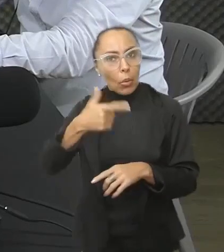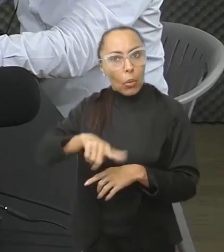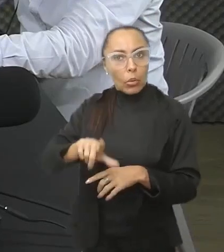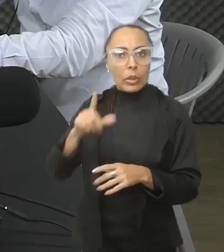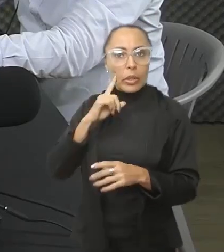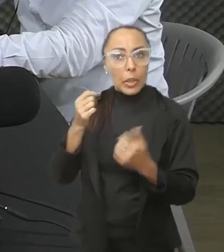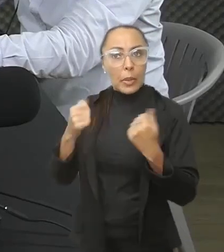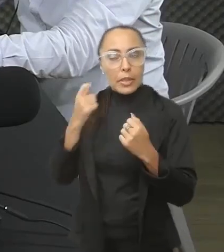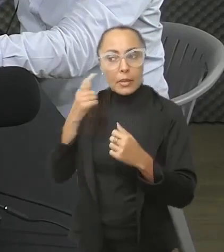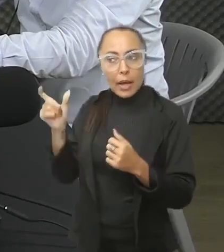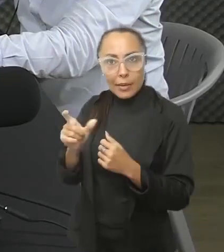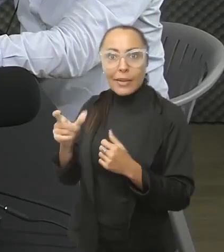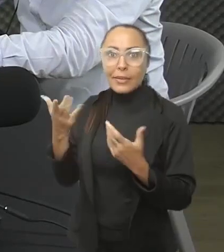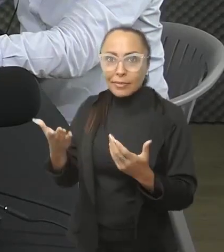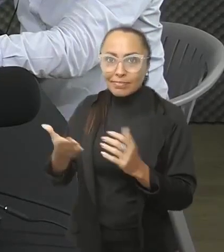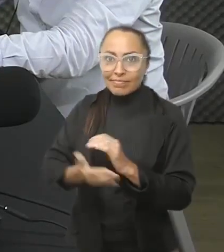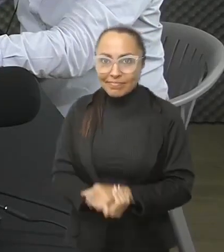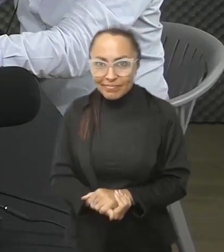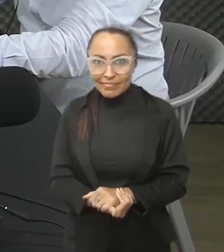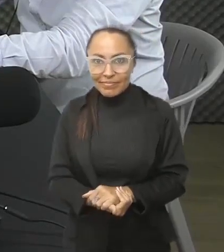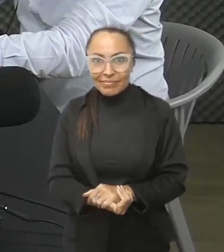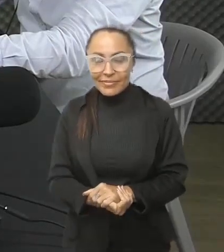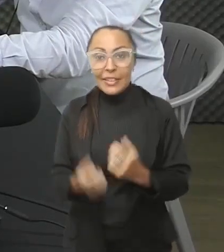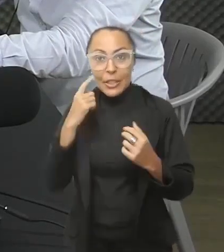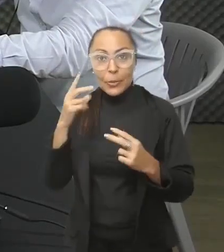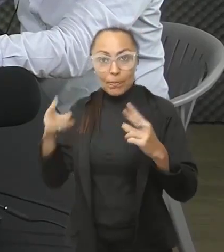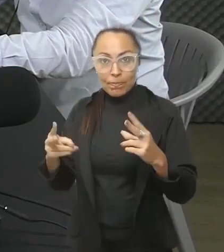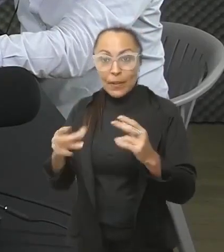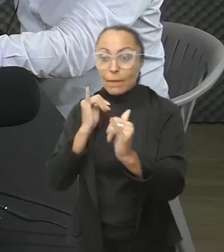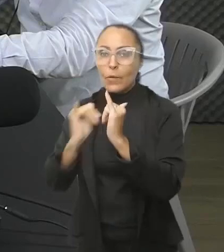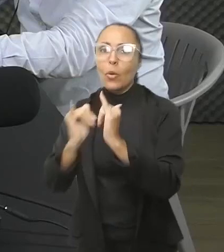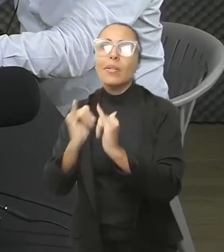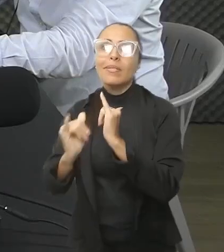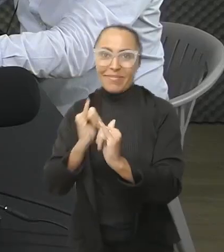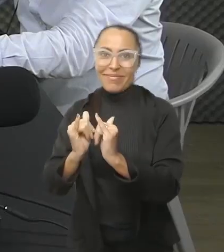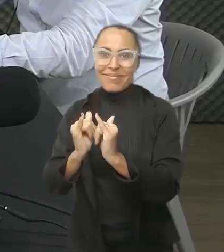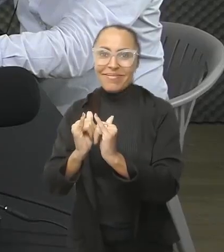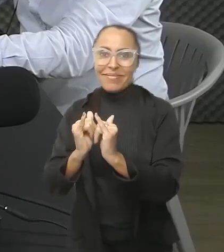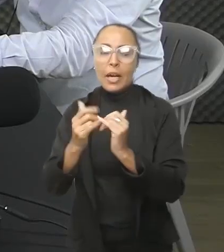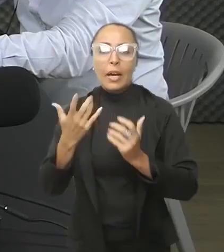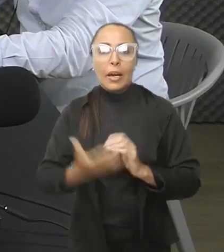precisa estar muito atento, ao sentido cibernético. A violência sexual, né,